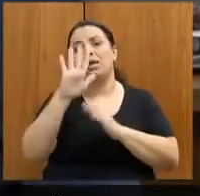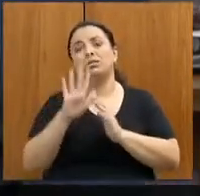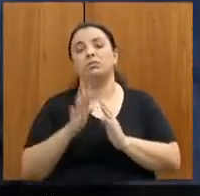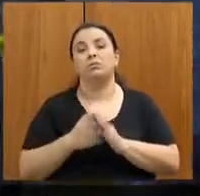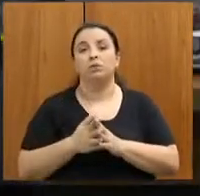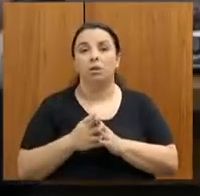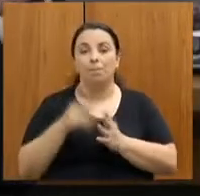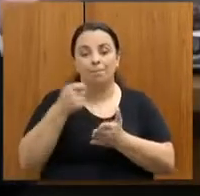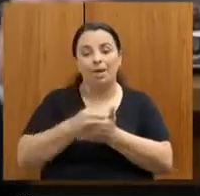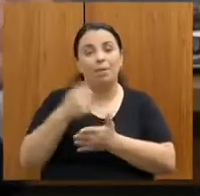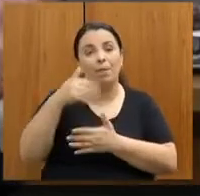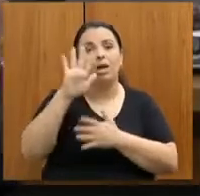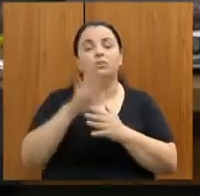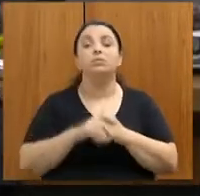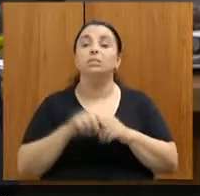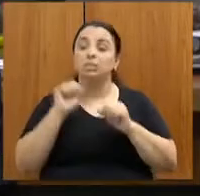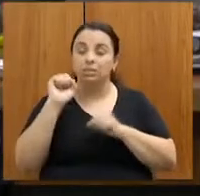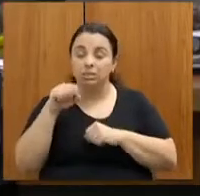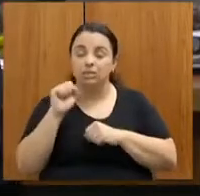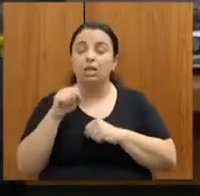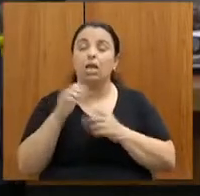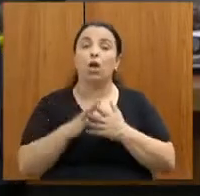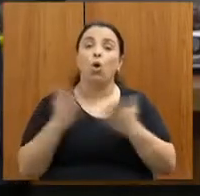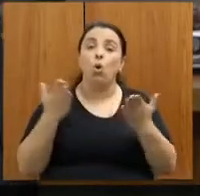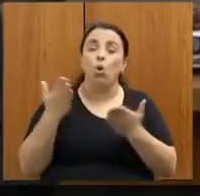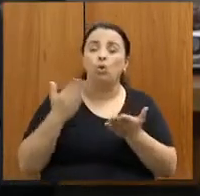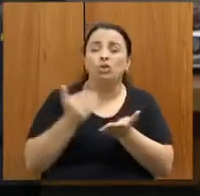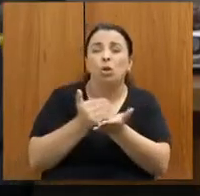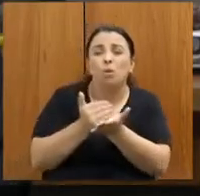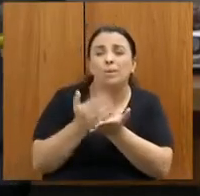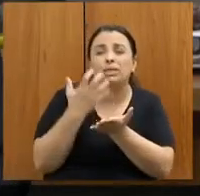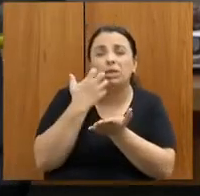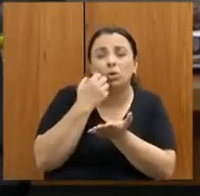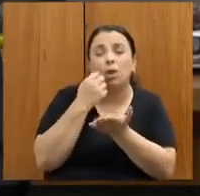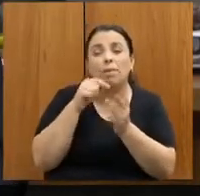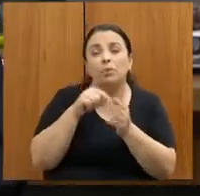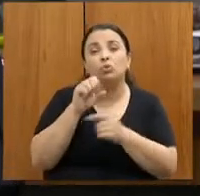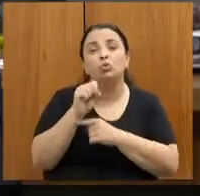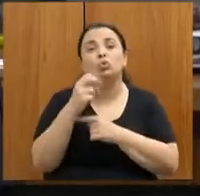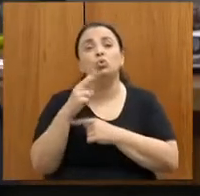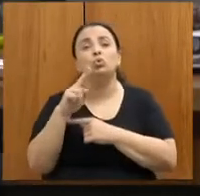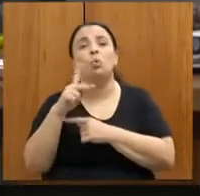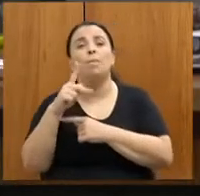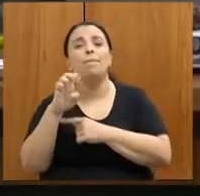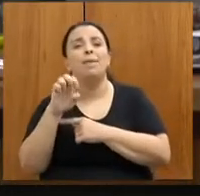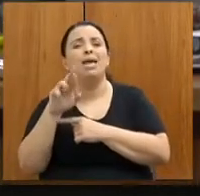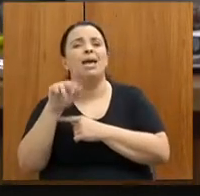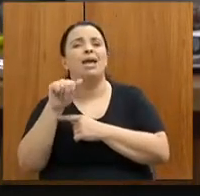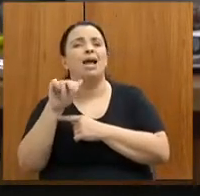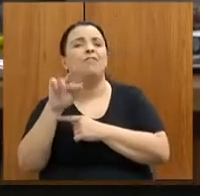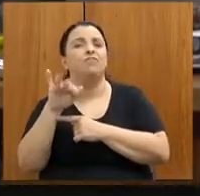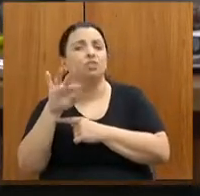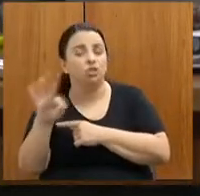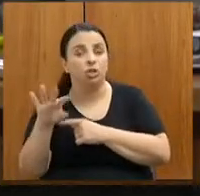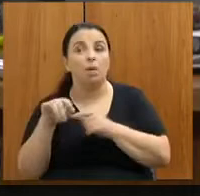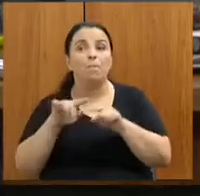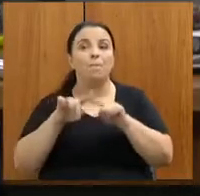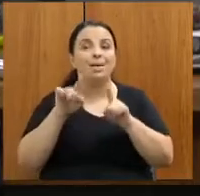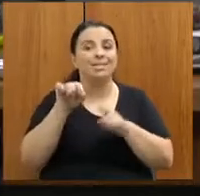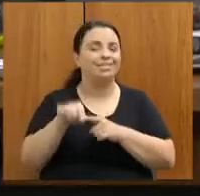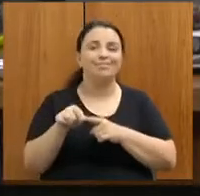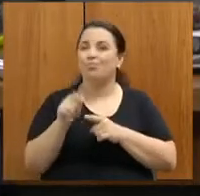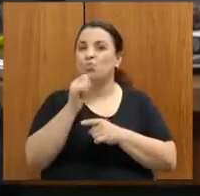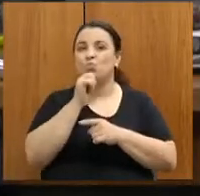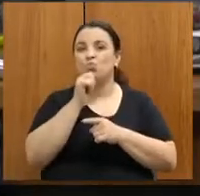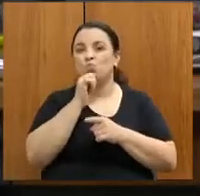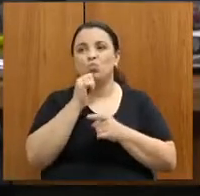nós Ainda temos estão começando a gerar-se operate mas se superar isso ainda não é suficiente para o equacionamento da dívida E aí eu